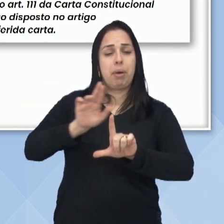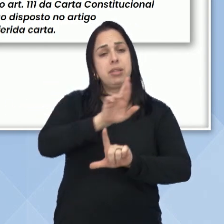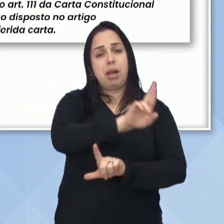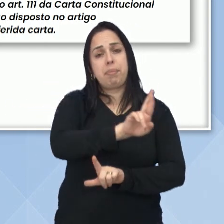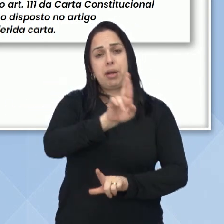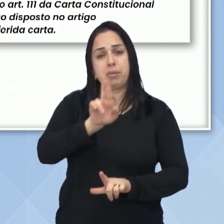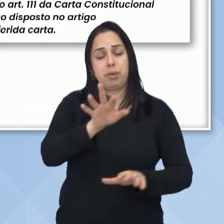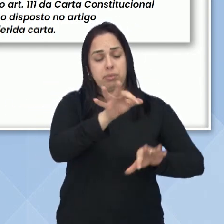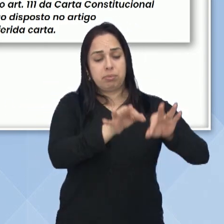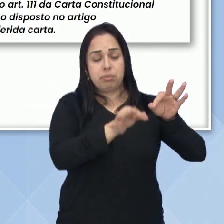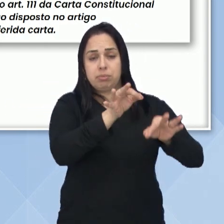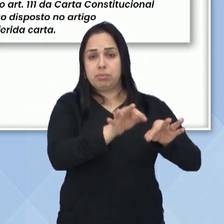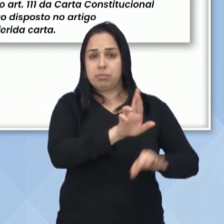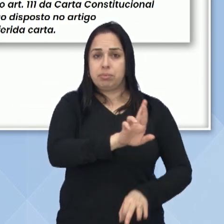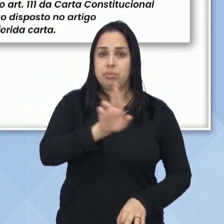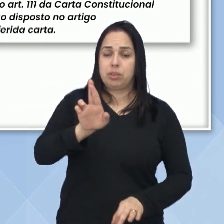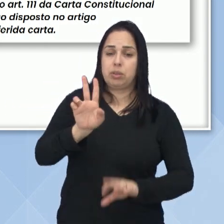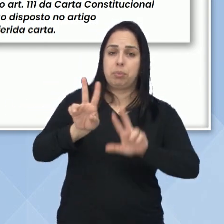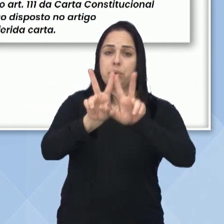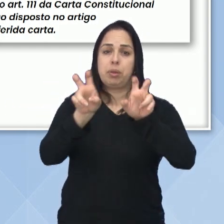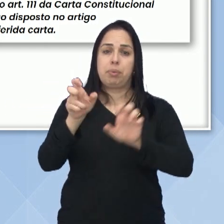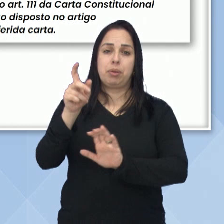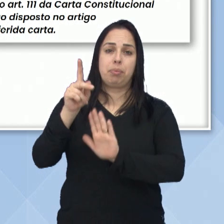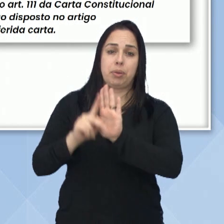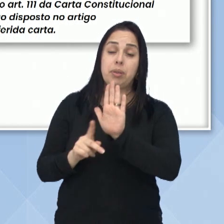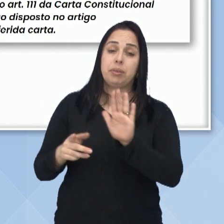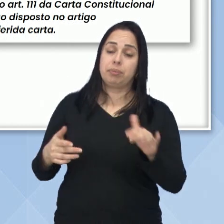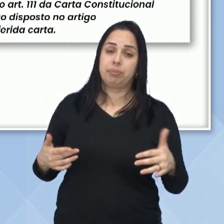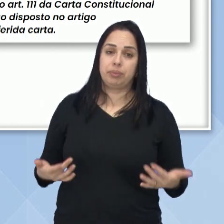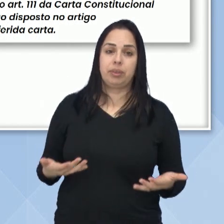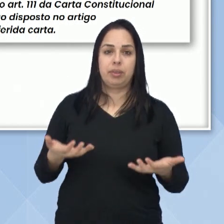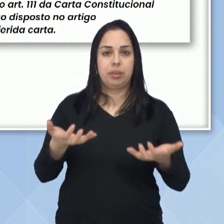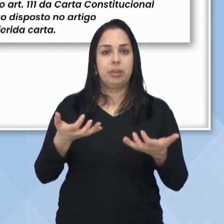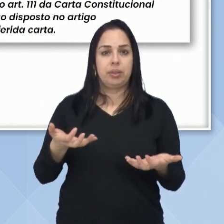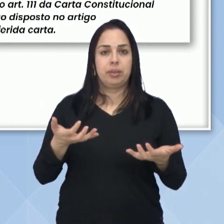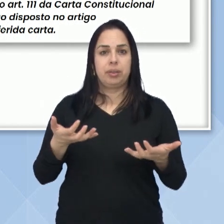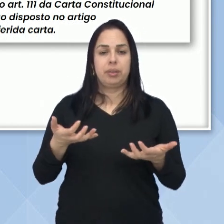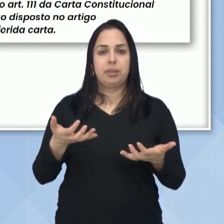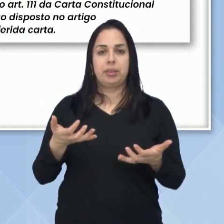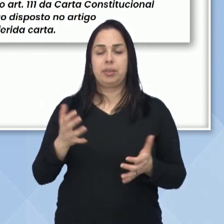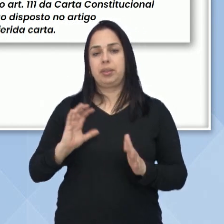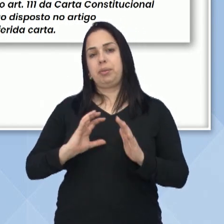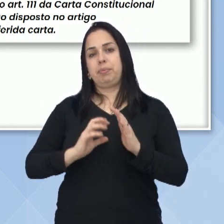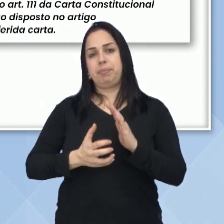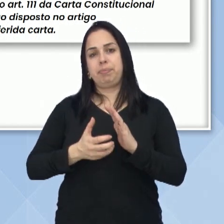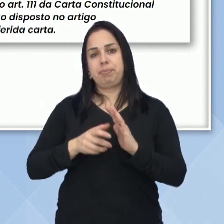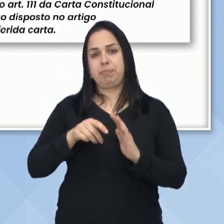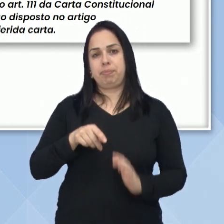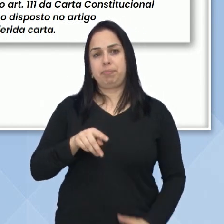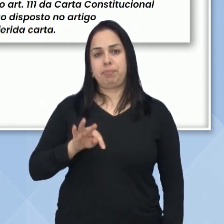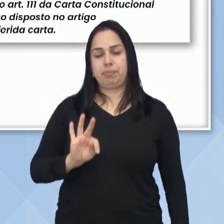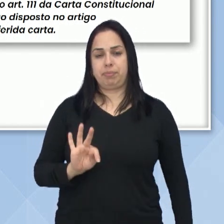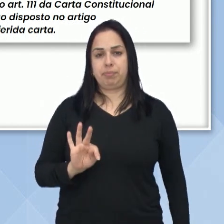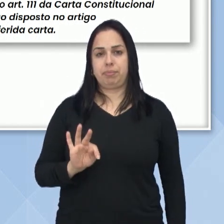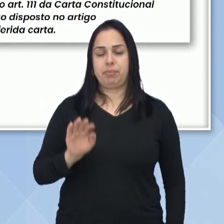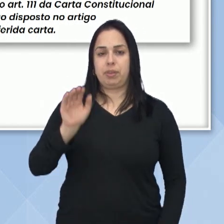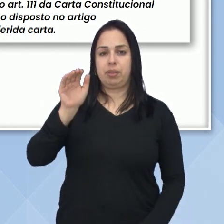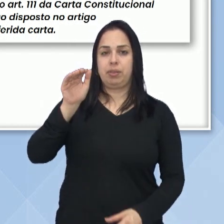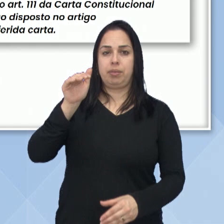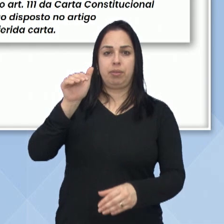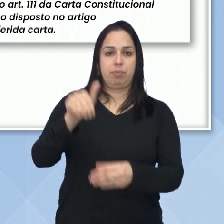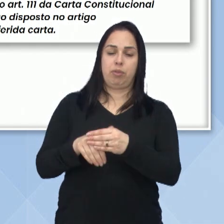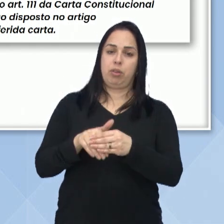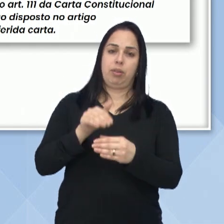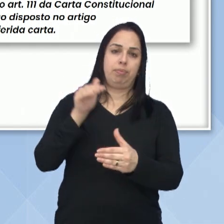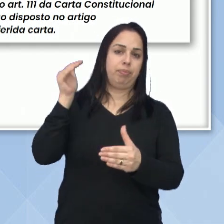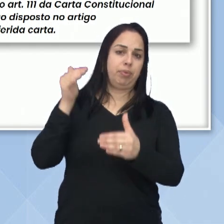dessa Casa sobre o projeto. Então, quero aqui dizer que a bancada do Partido dos Trabalhadores votará contrário